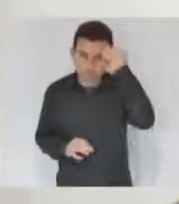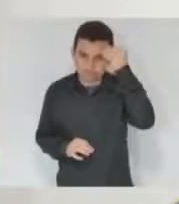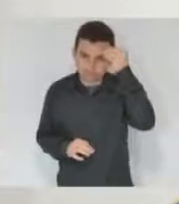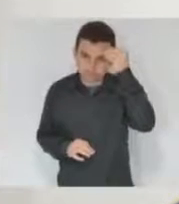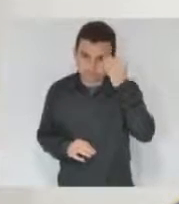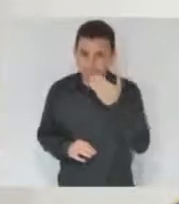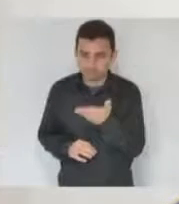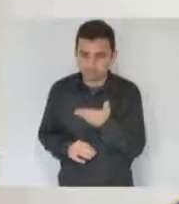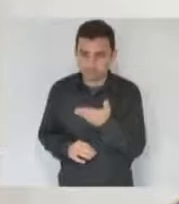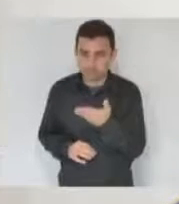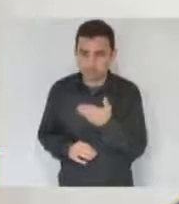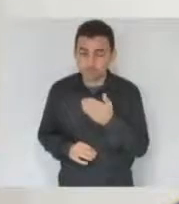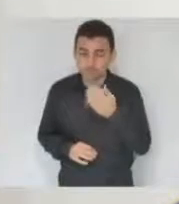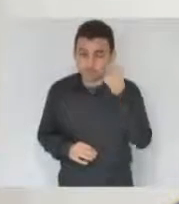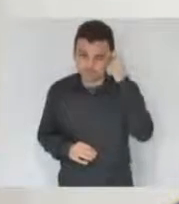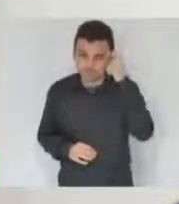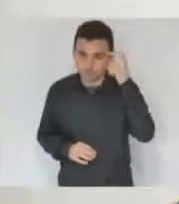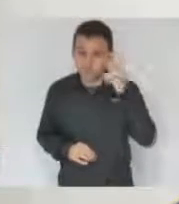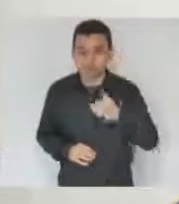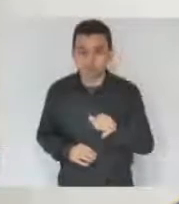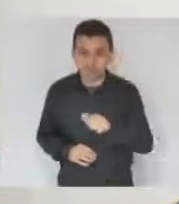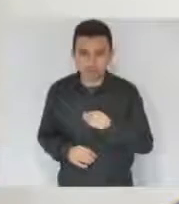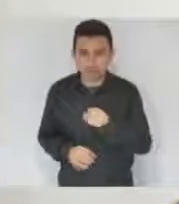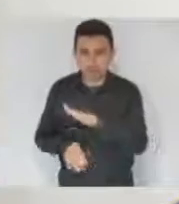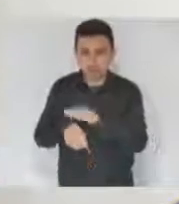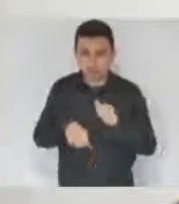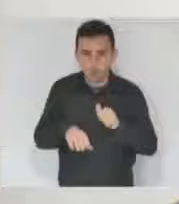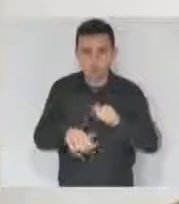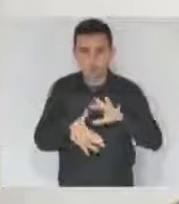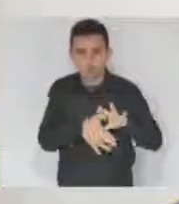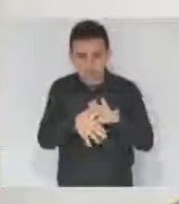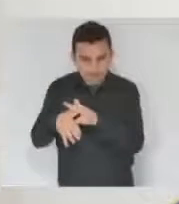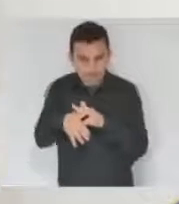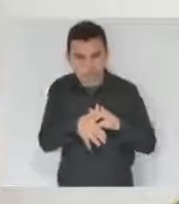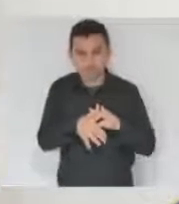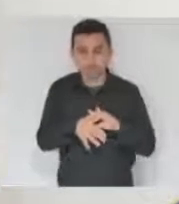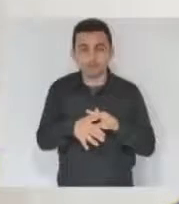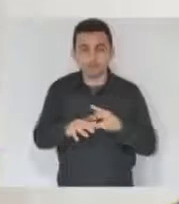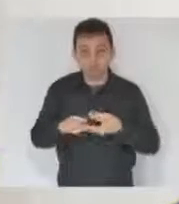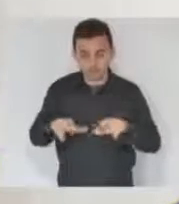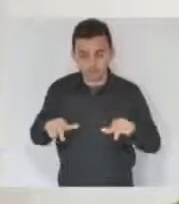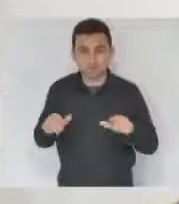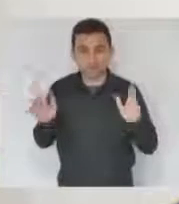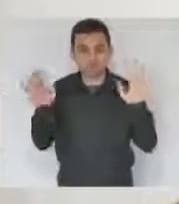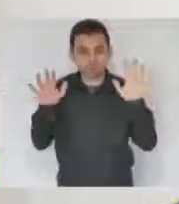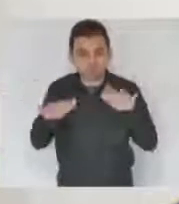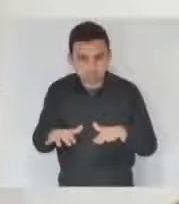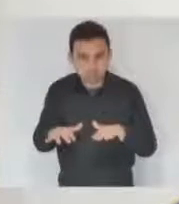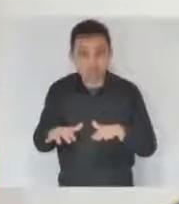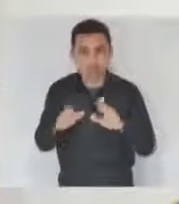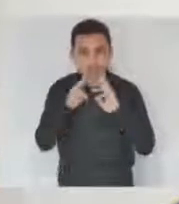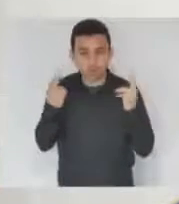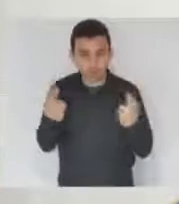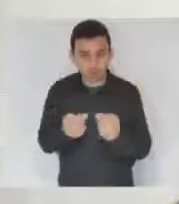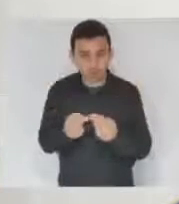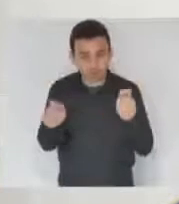do nosso presidente Júlio Garcia, que ontem chamou os líderes e vários deputados que puderam ir na reunião e puderam